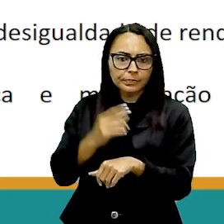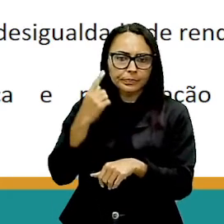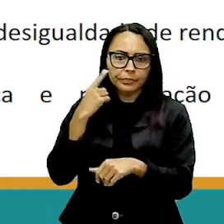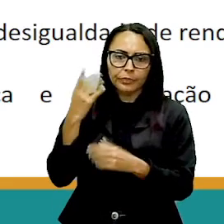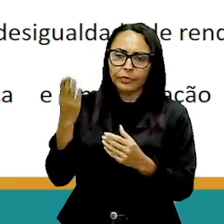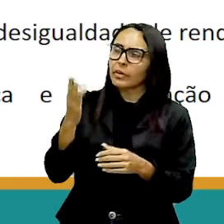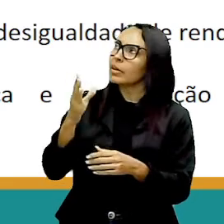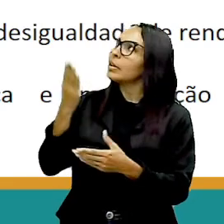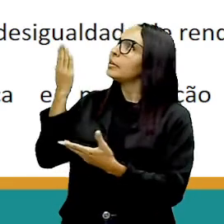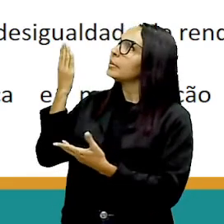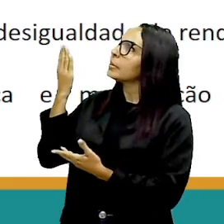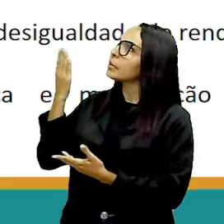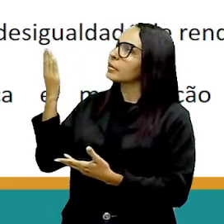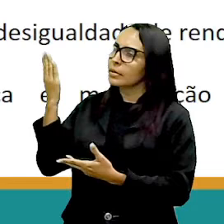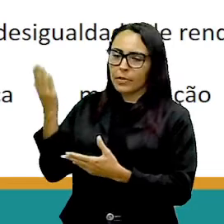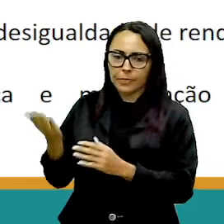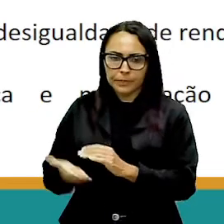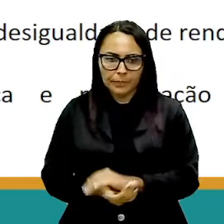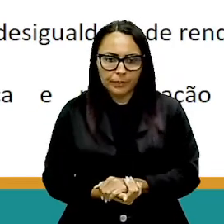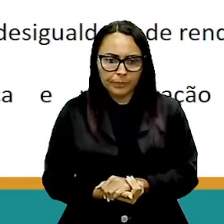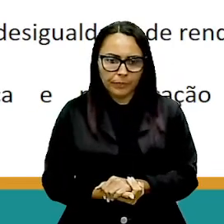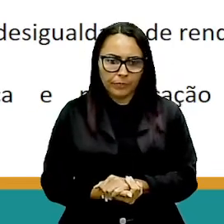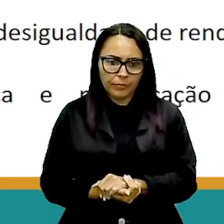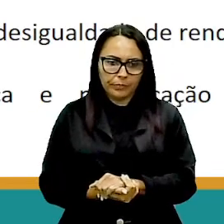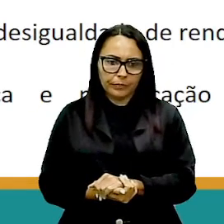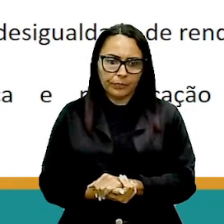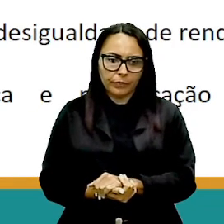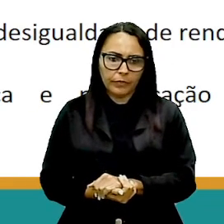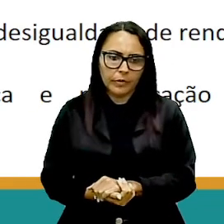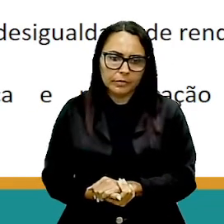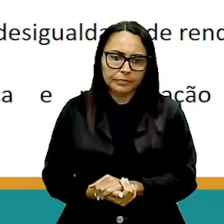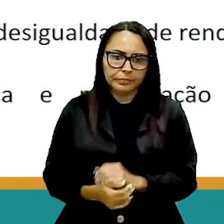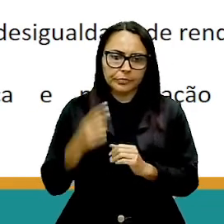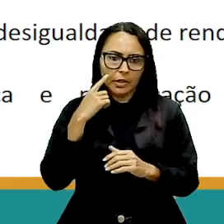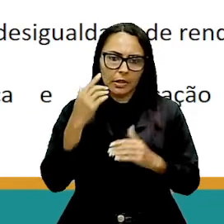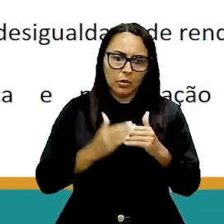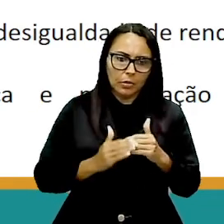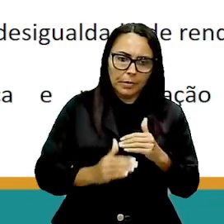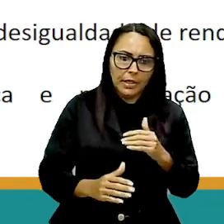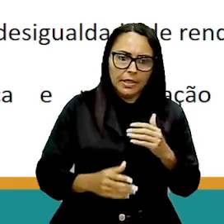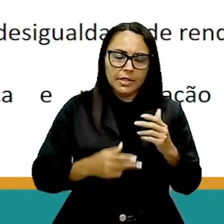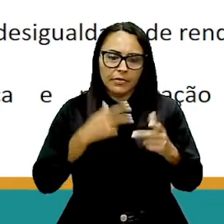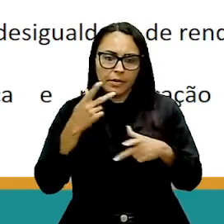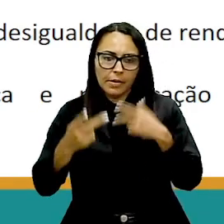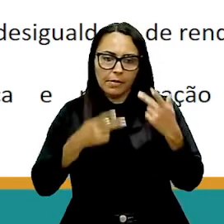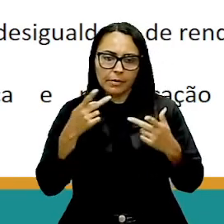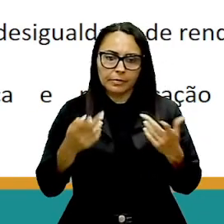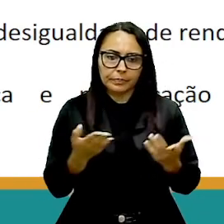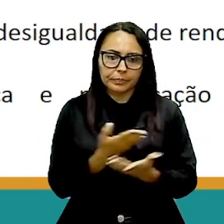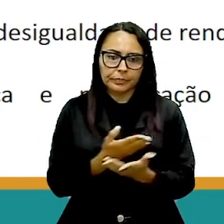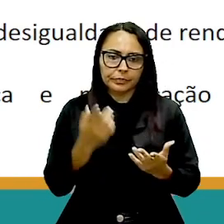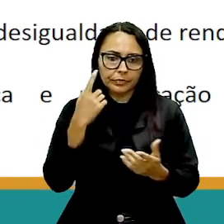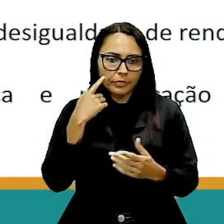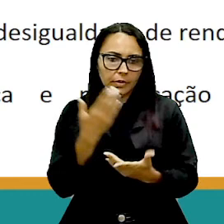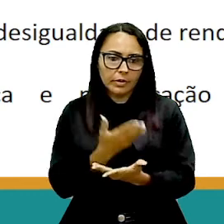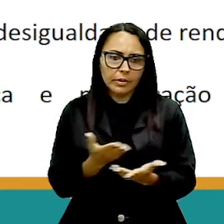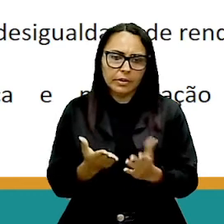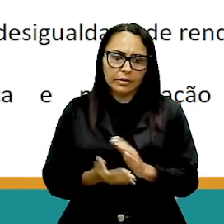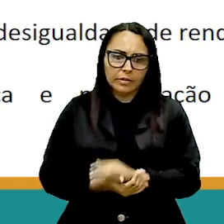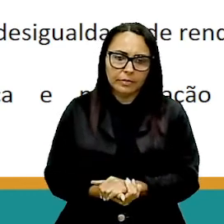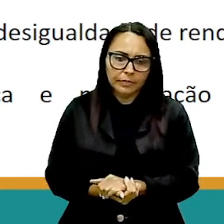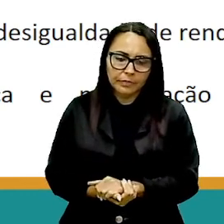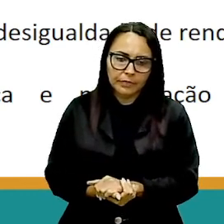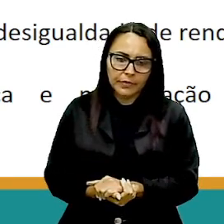direita, da esquerda para a direita. E ali ela começa a falar quem são as pessoas que estão na foto, que